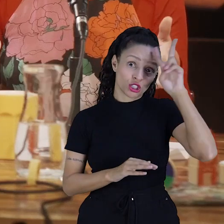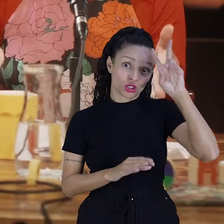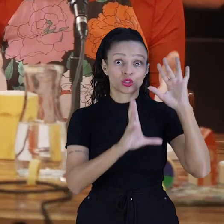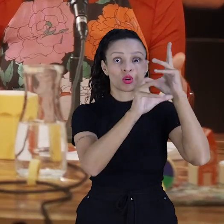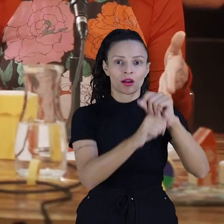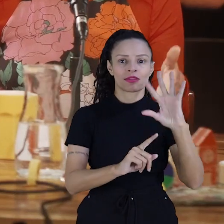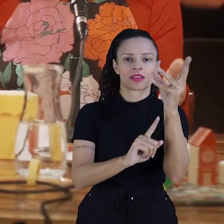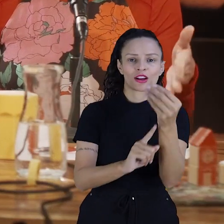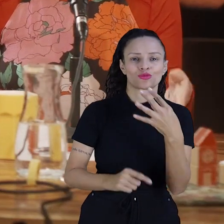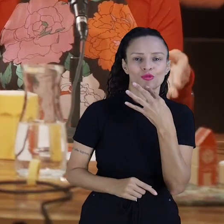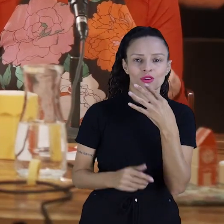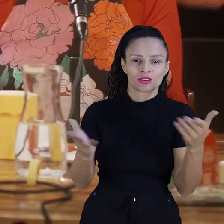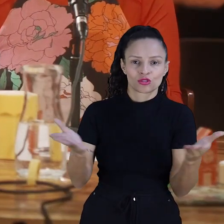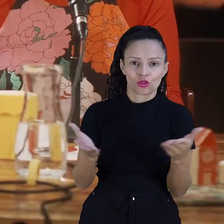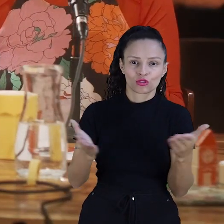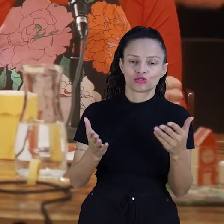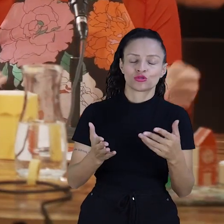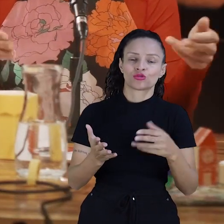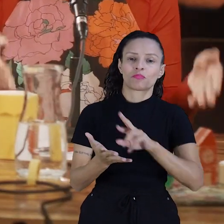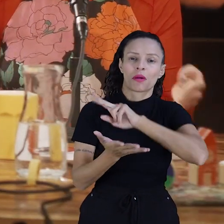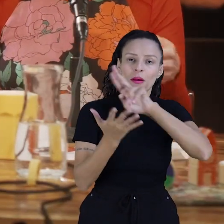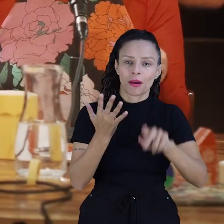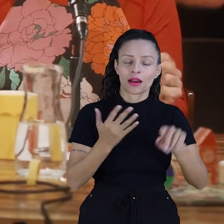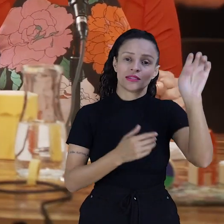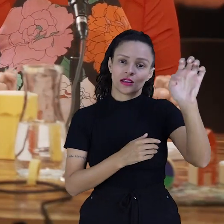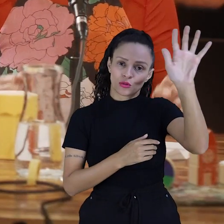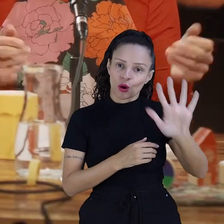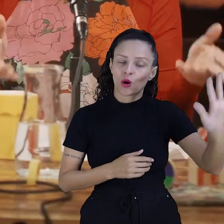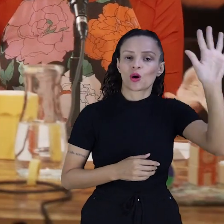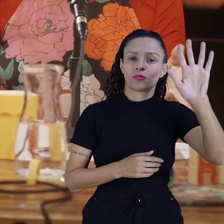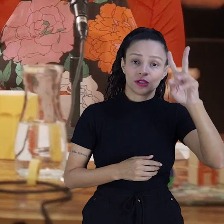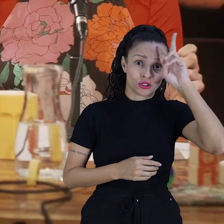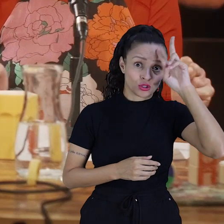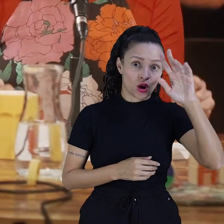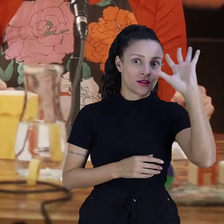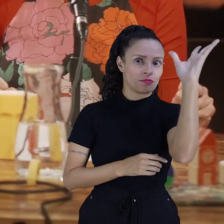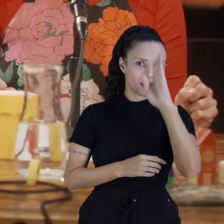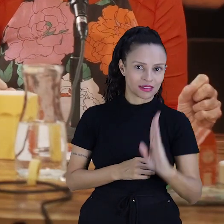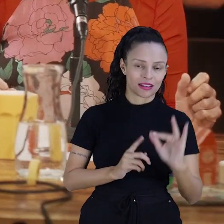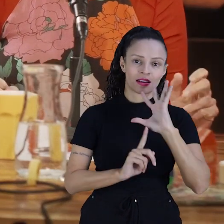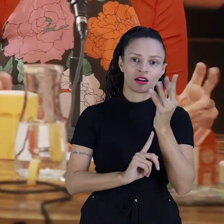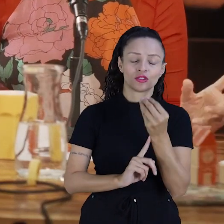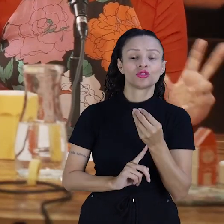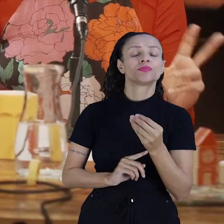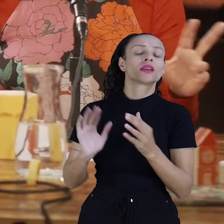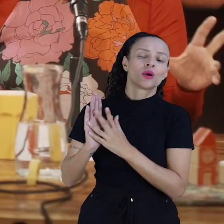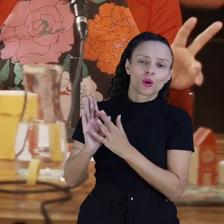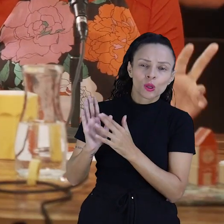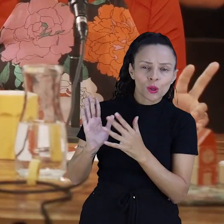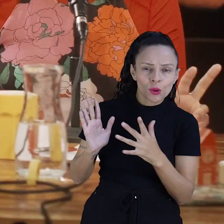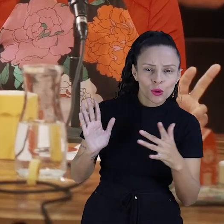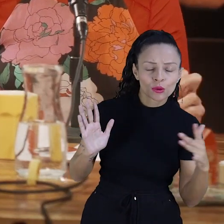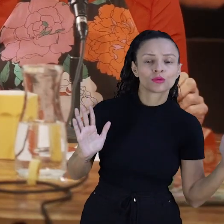Falar da história da arte como a gente conhece, vanguardas europeias, história da arte brasileira. E ao longo